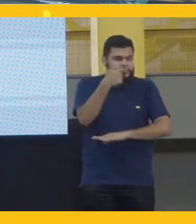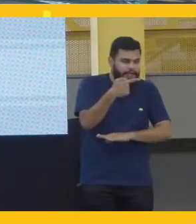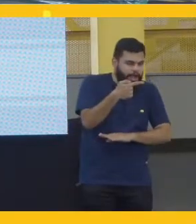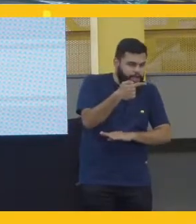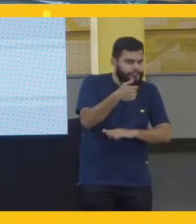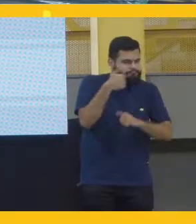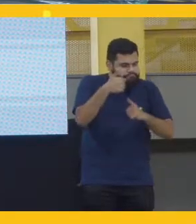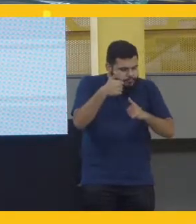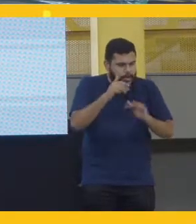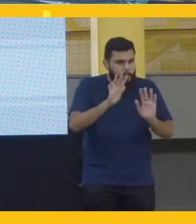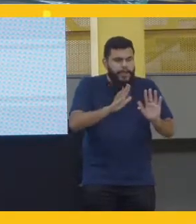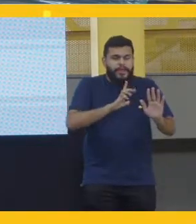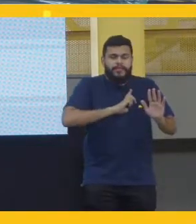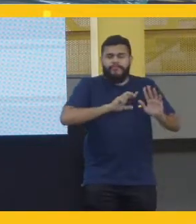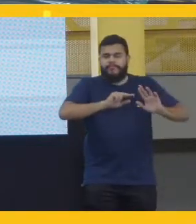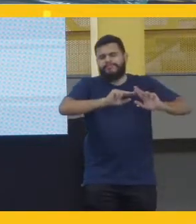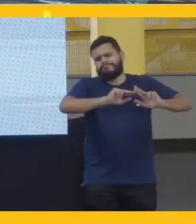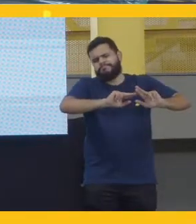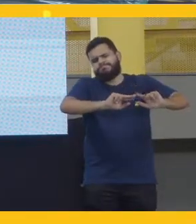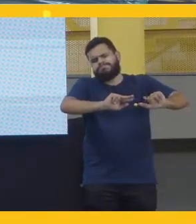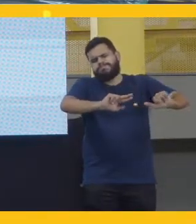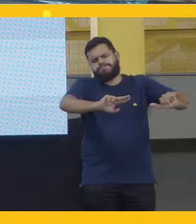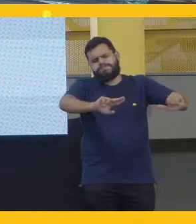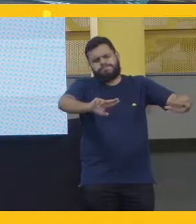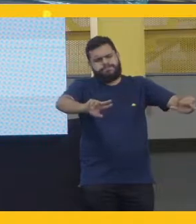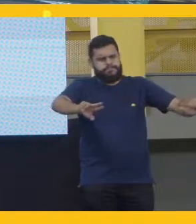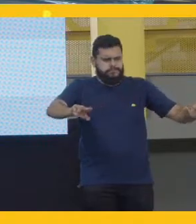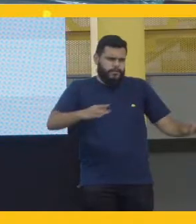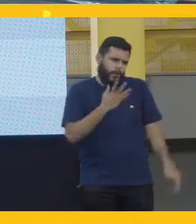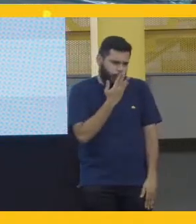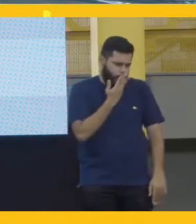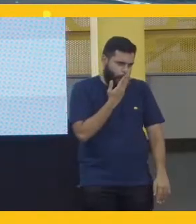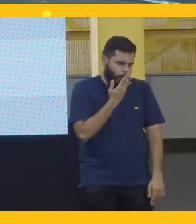existem incontáveis cores no arco-íris.